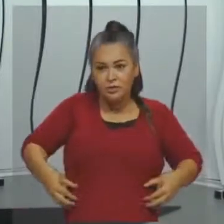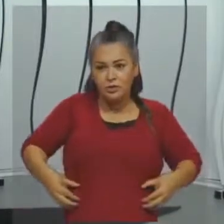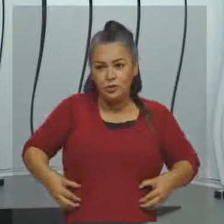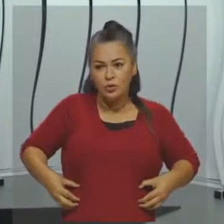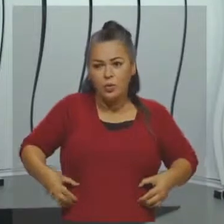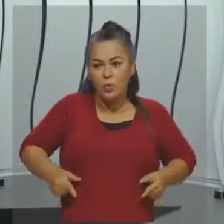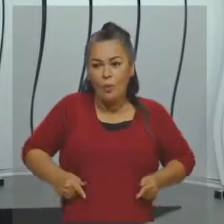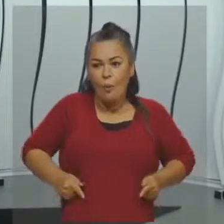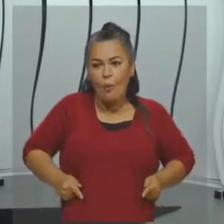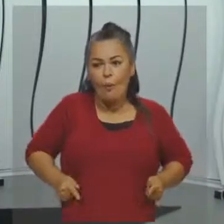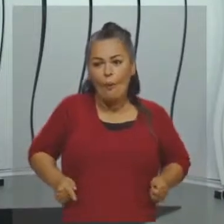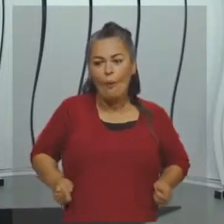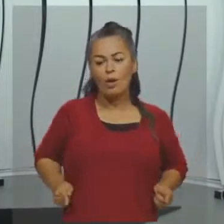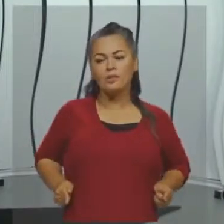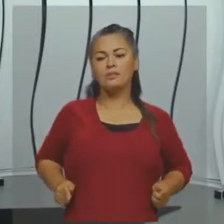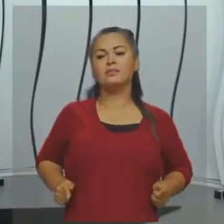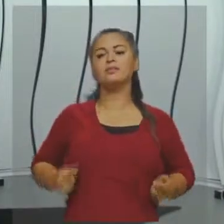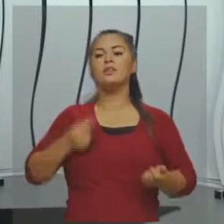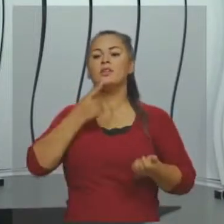urina.